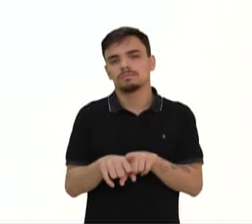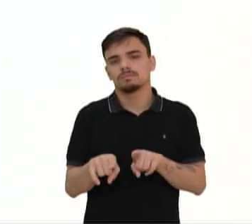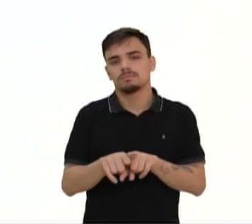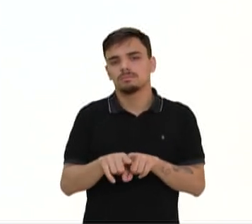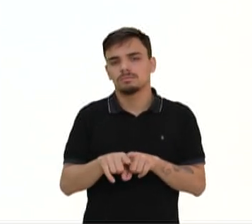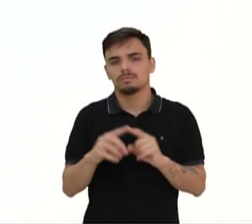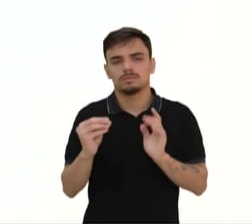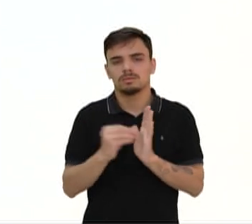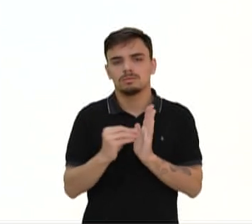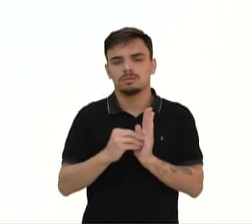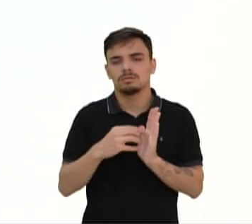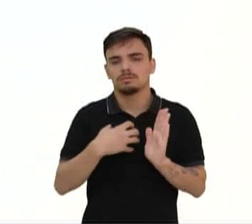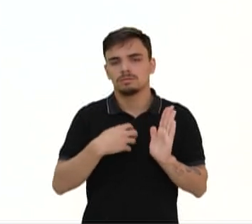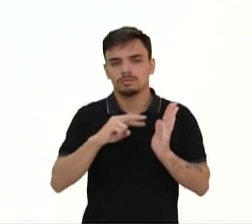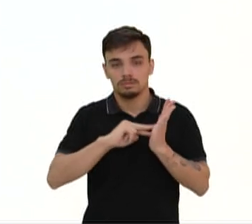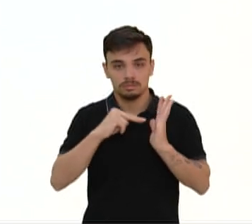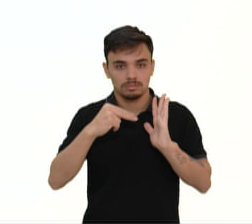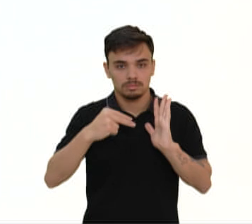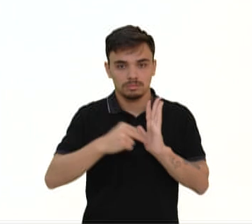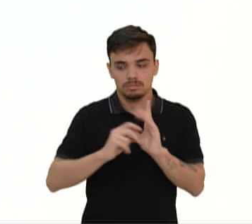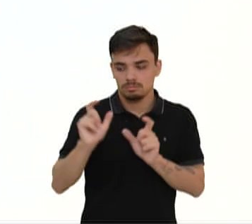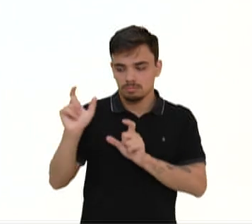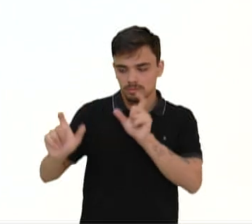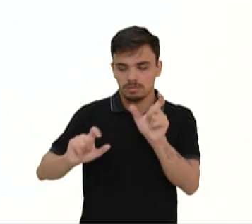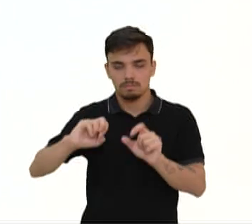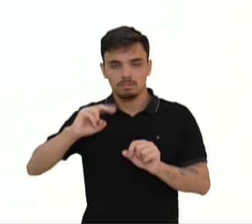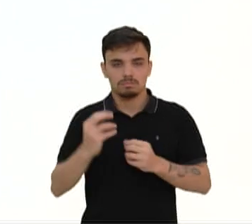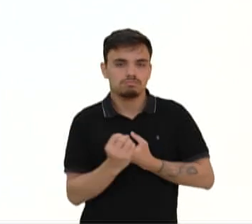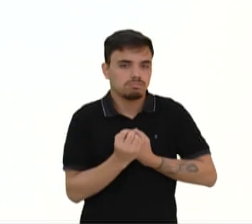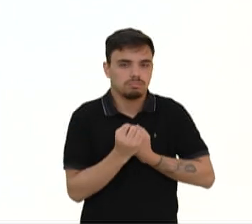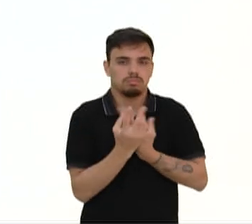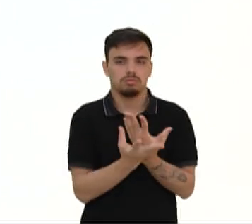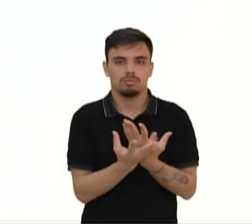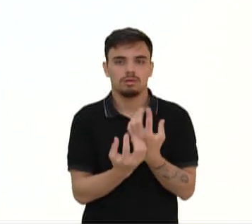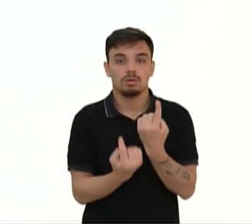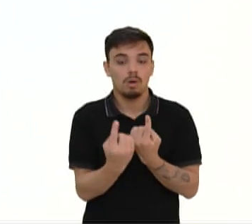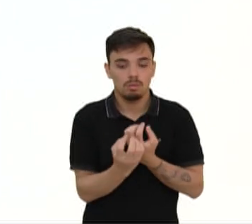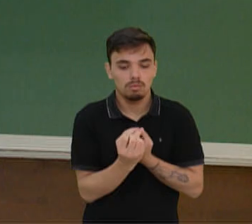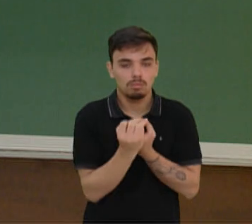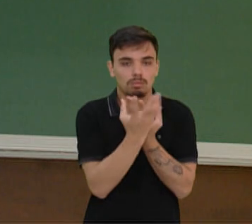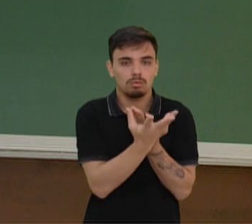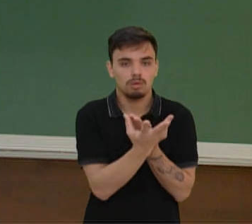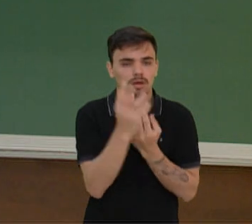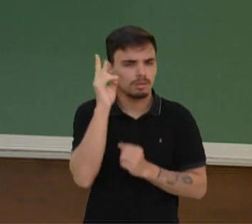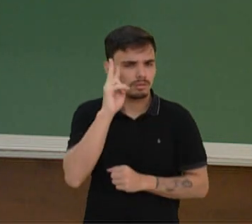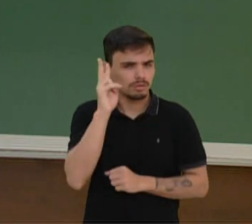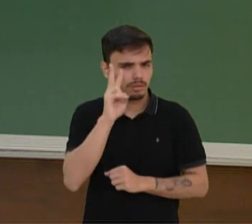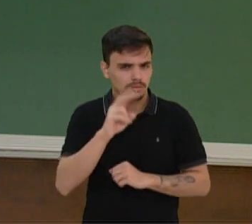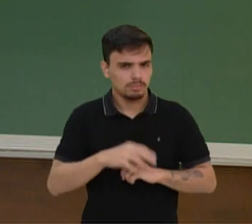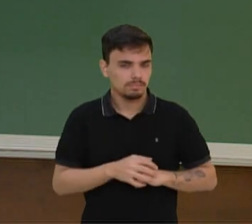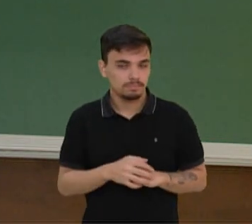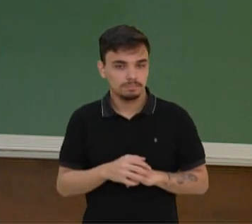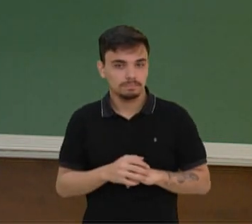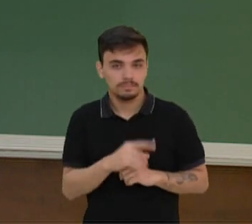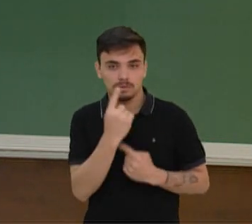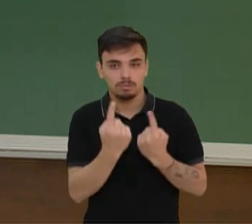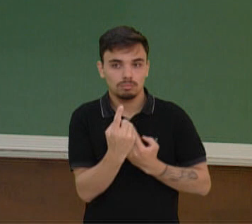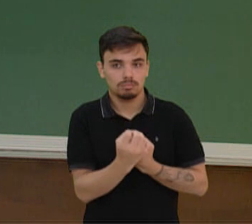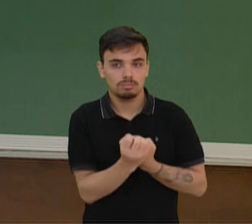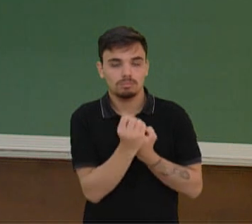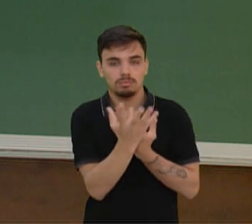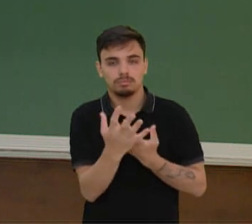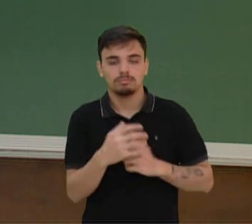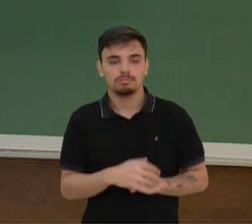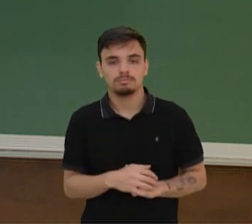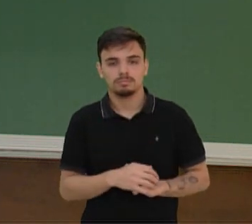inferimos o sentido de uma palavra ou uma expressão. Qual foi essa expressão, pessoal? Lembram? Qual foi essa expressão